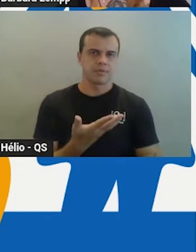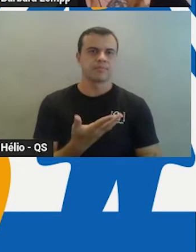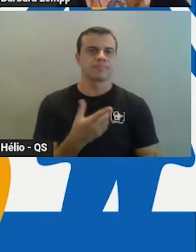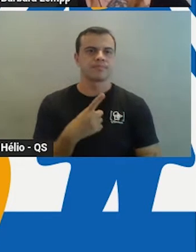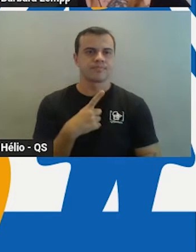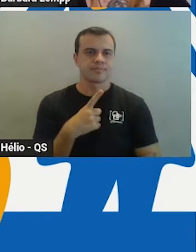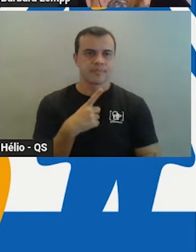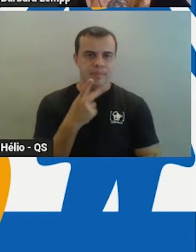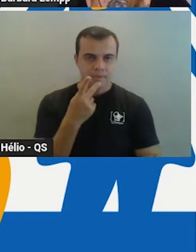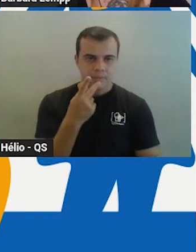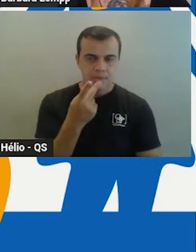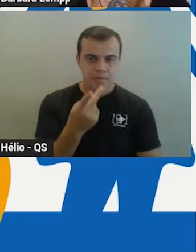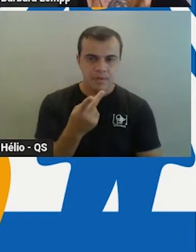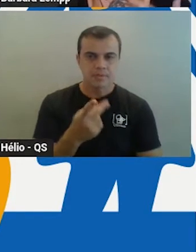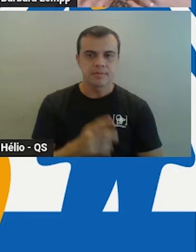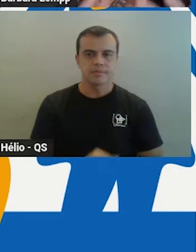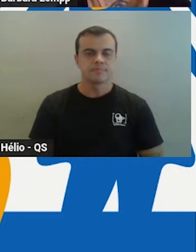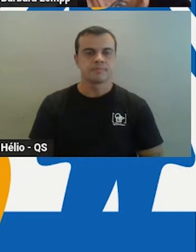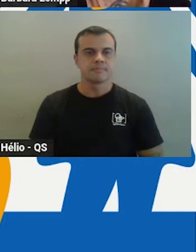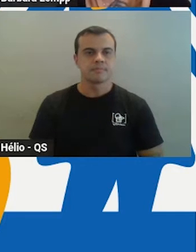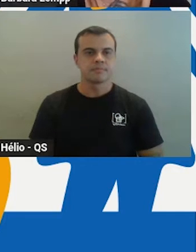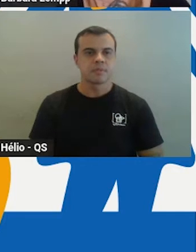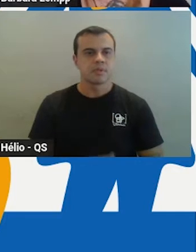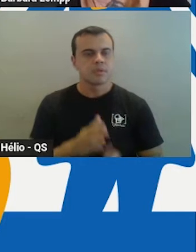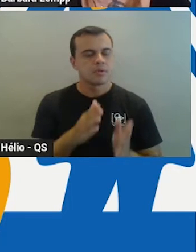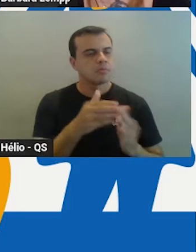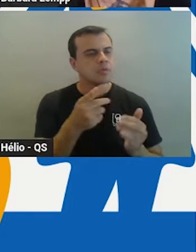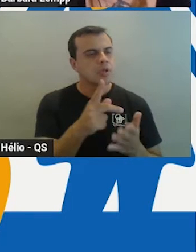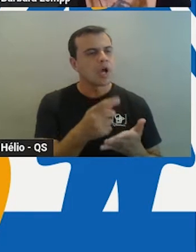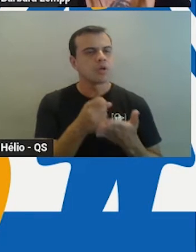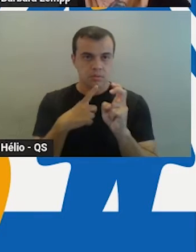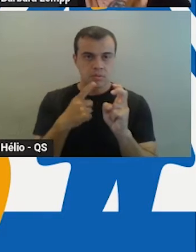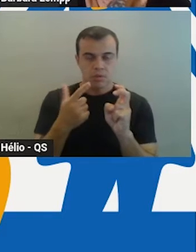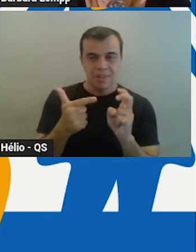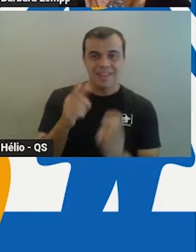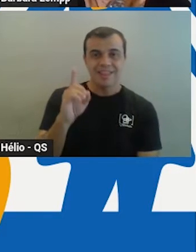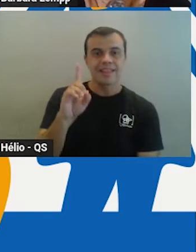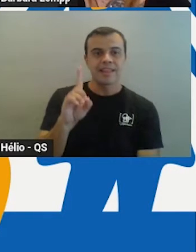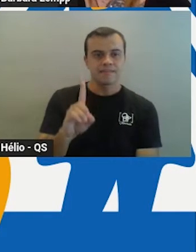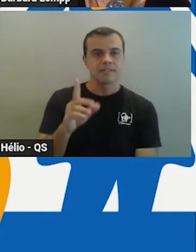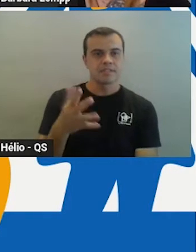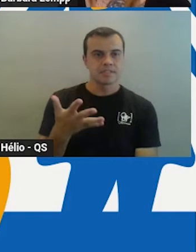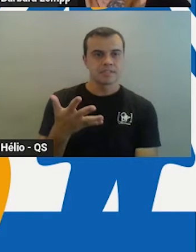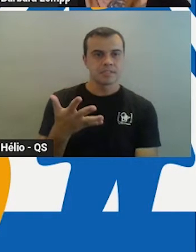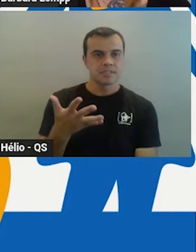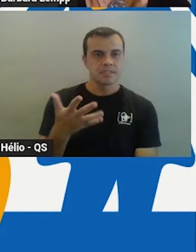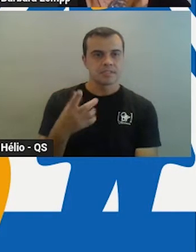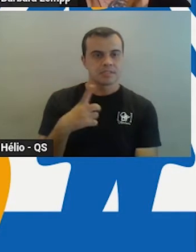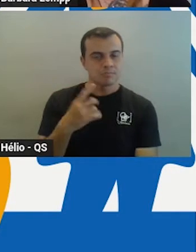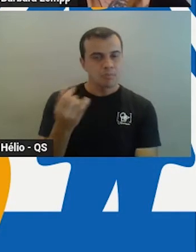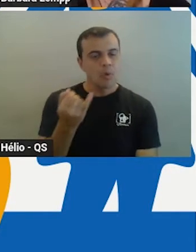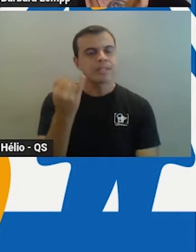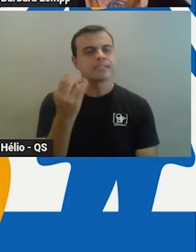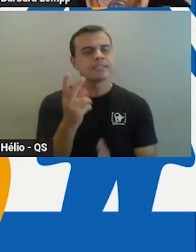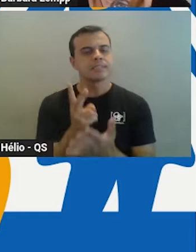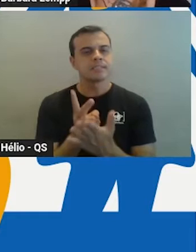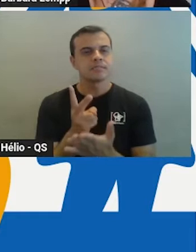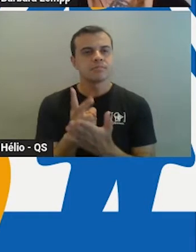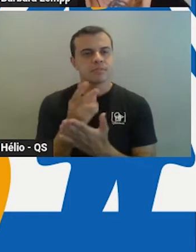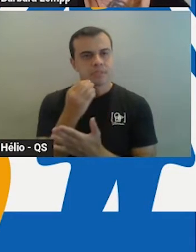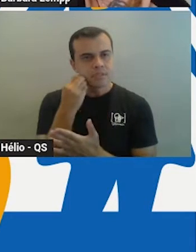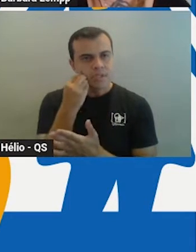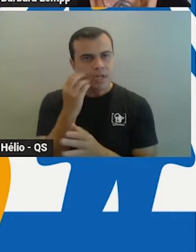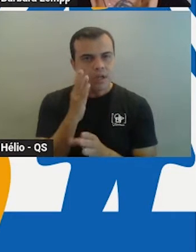falar que pedir ajuda, é muito importante isso. É muito importante a gente tentar